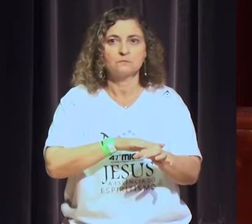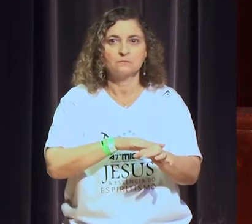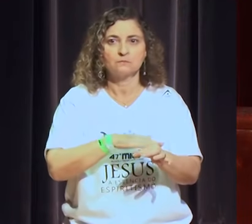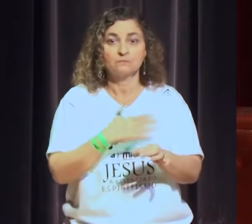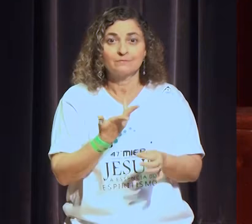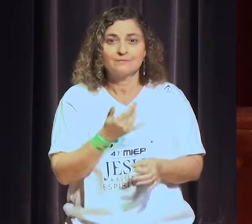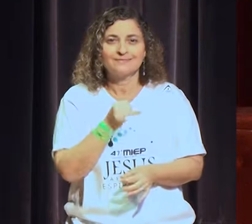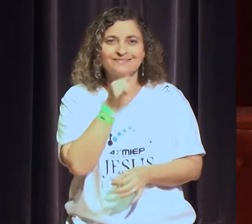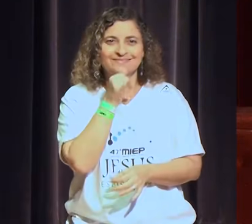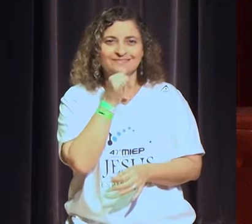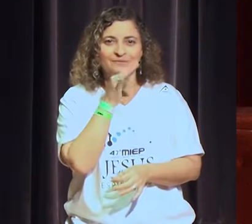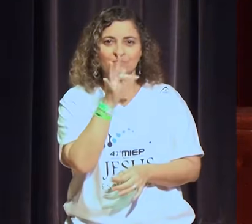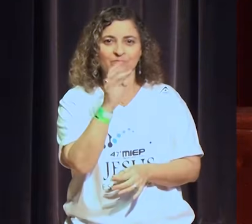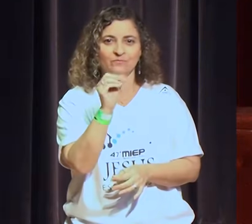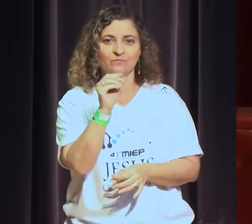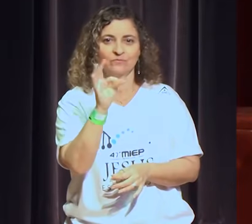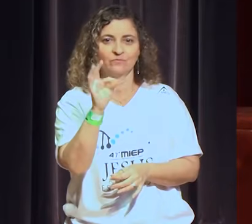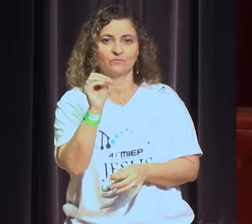fóton.